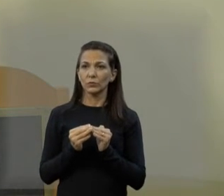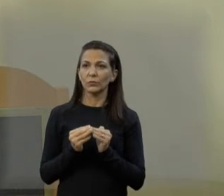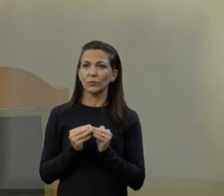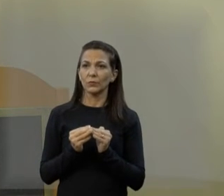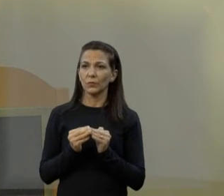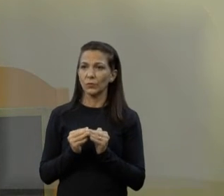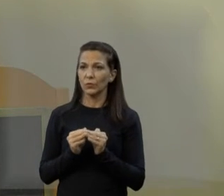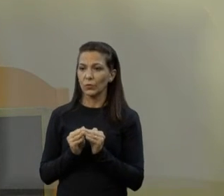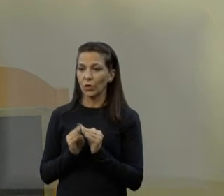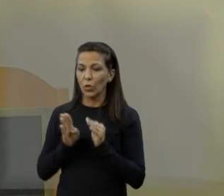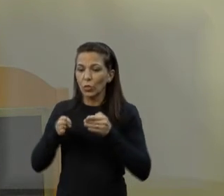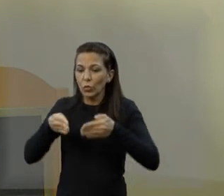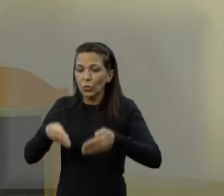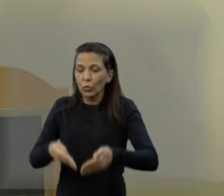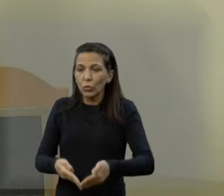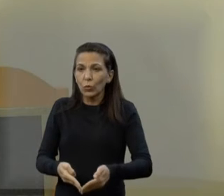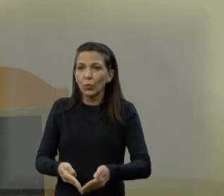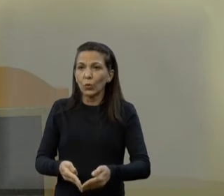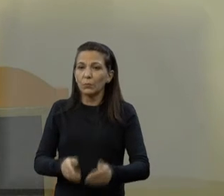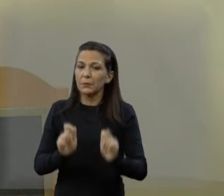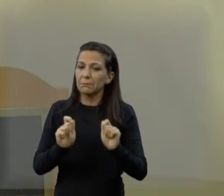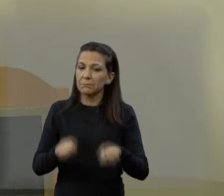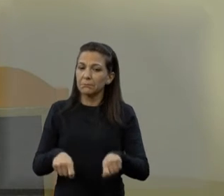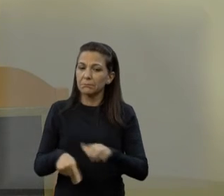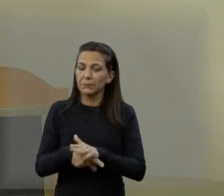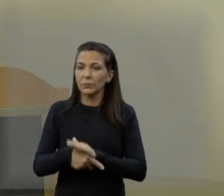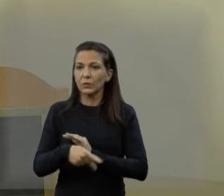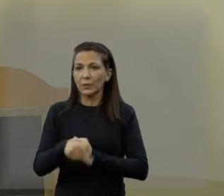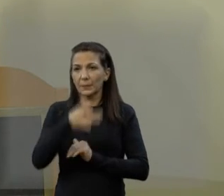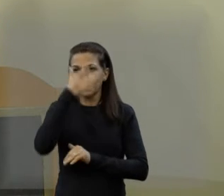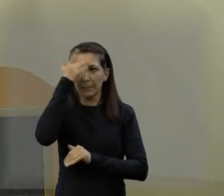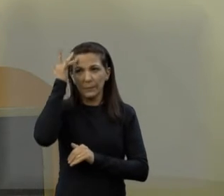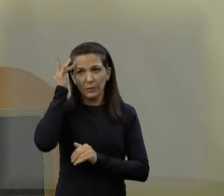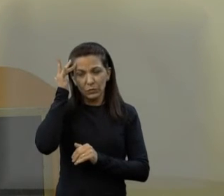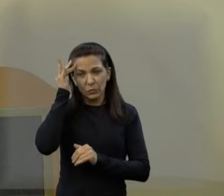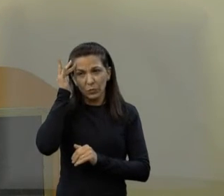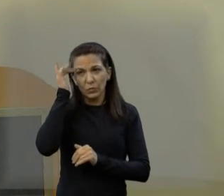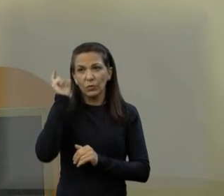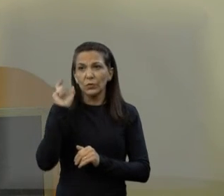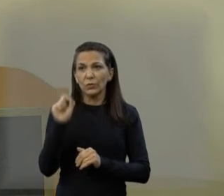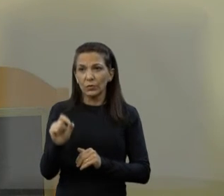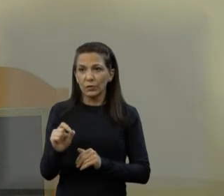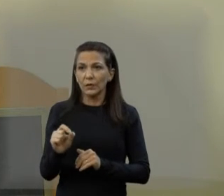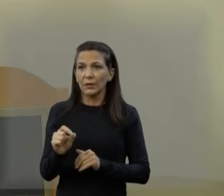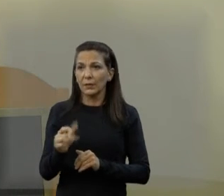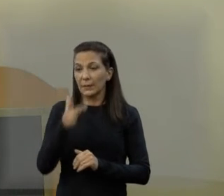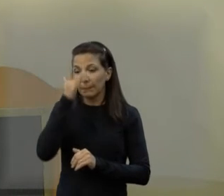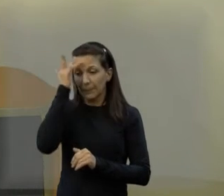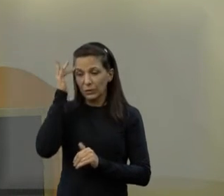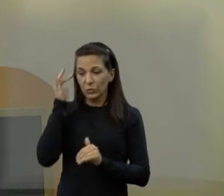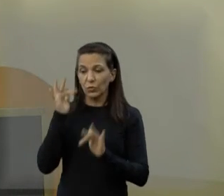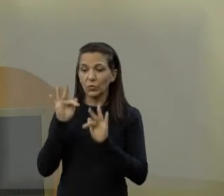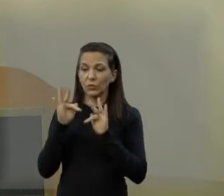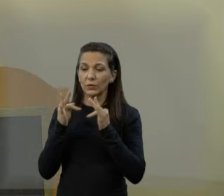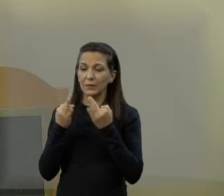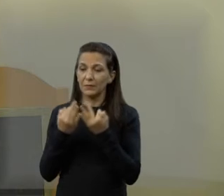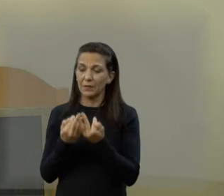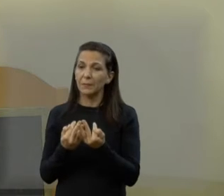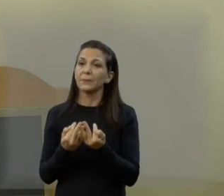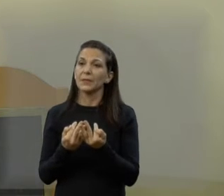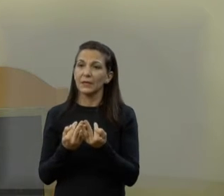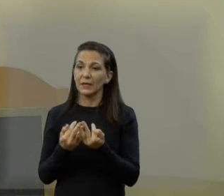respectivos túmulos e capacidades são as pessoas que têm esses enterrados no cemitério